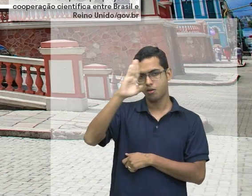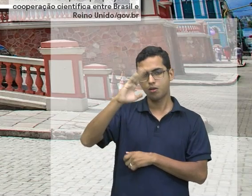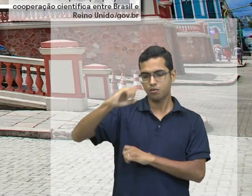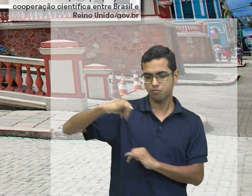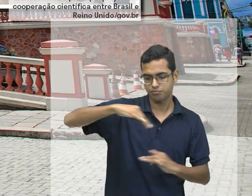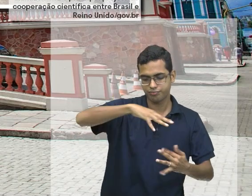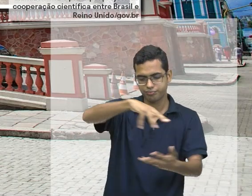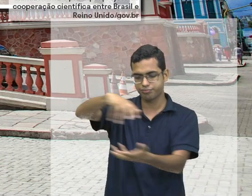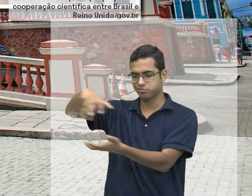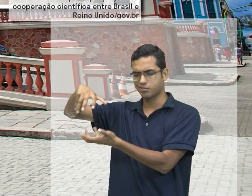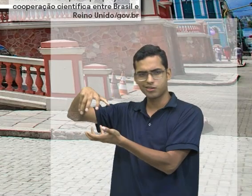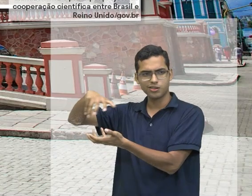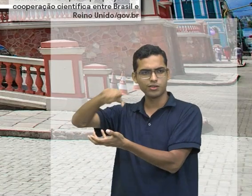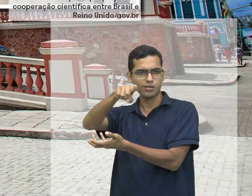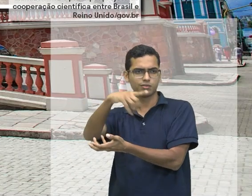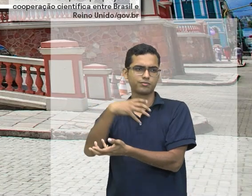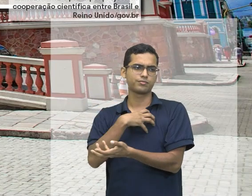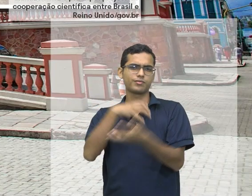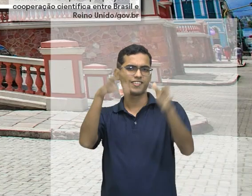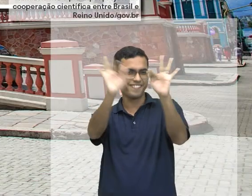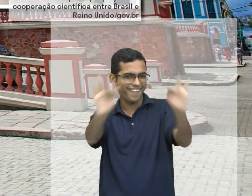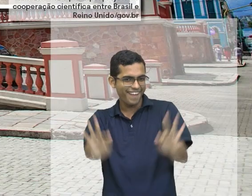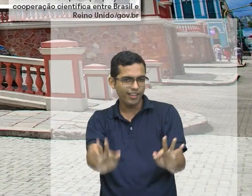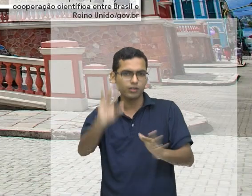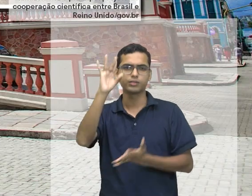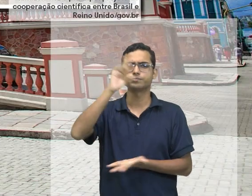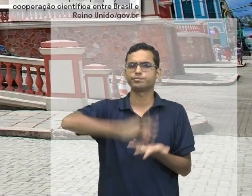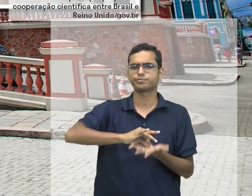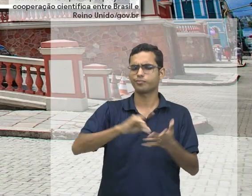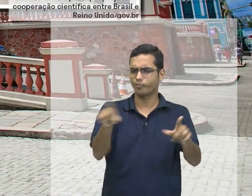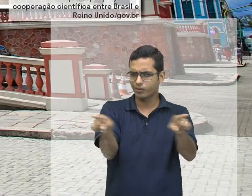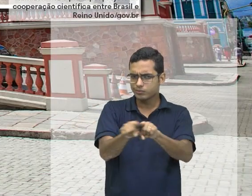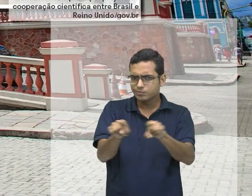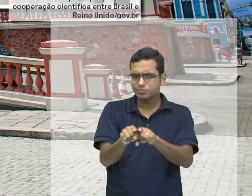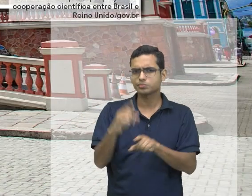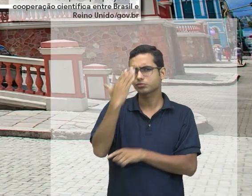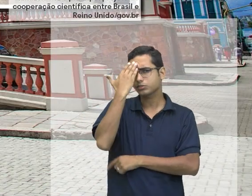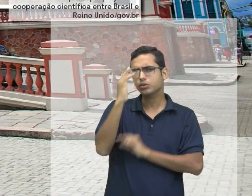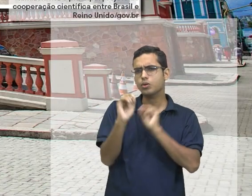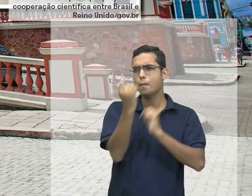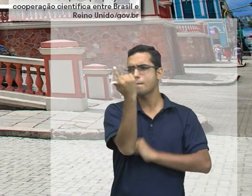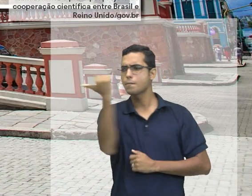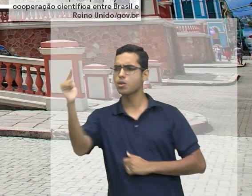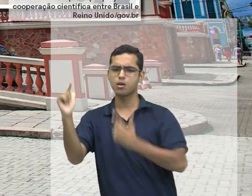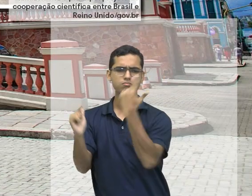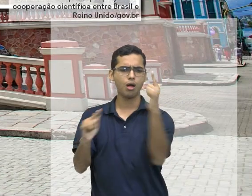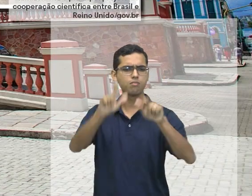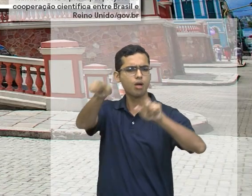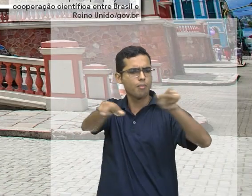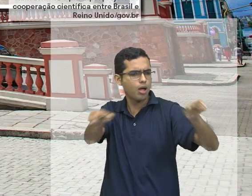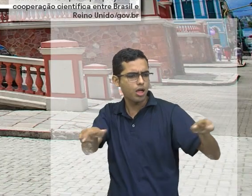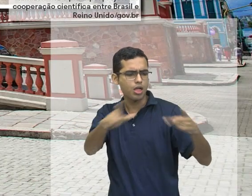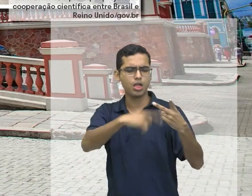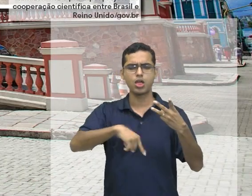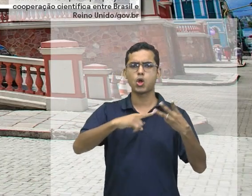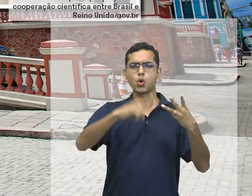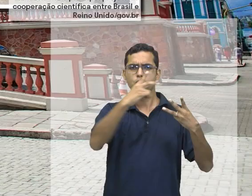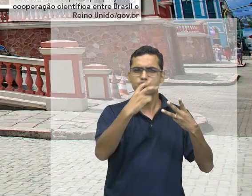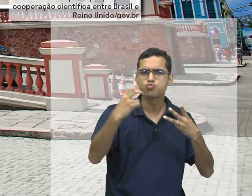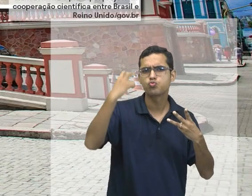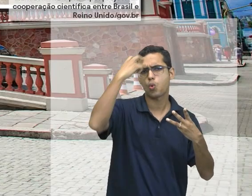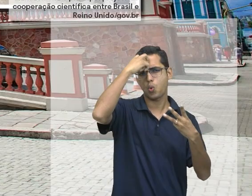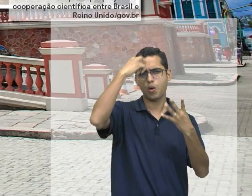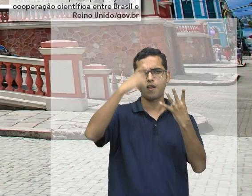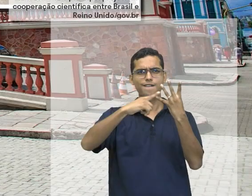é? Podendo entender outras pessoas, outras culturas, outras informações, né? Além do nosso mundo. Tudo